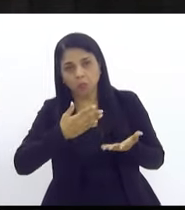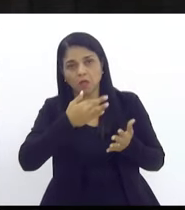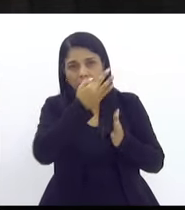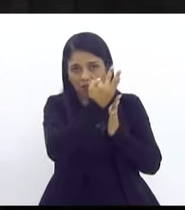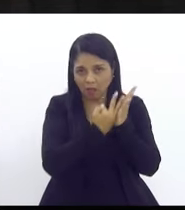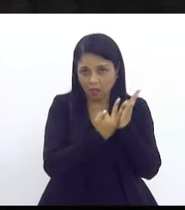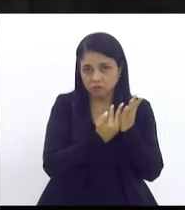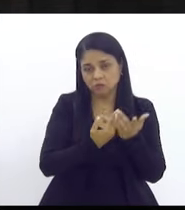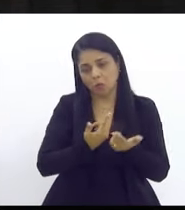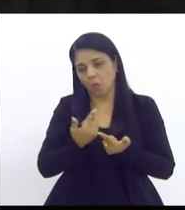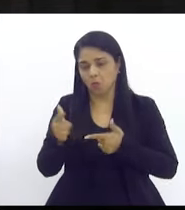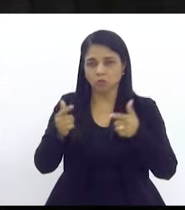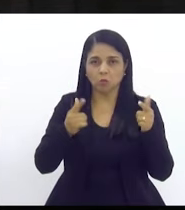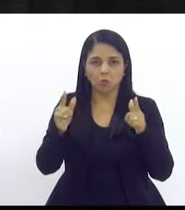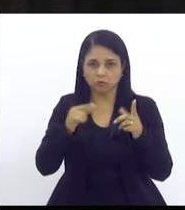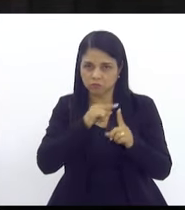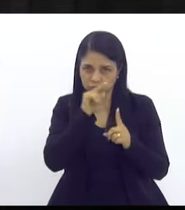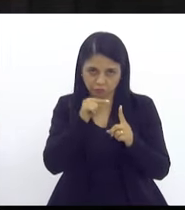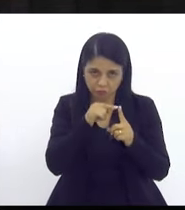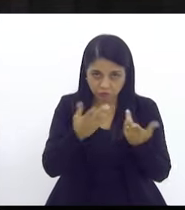quiçá, por outras intenções,